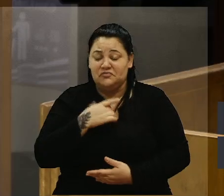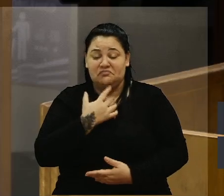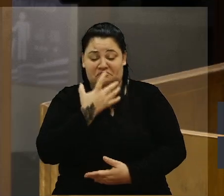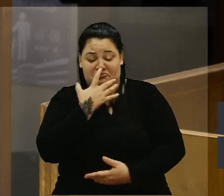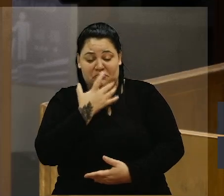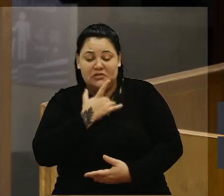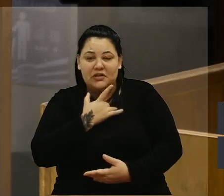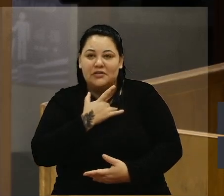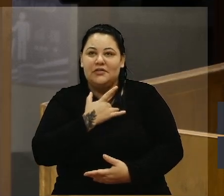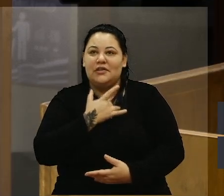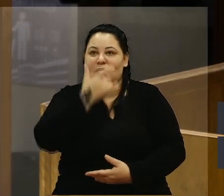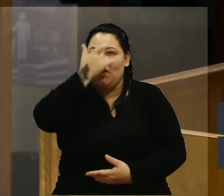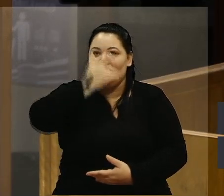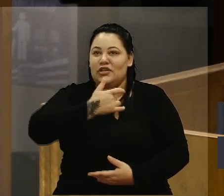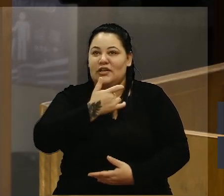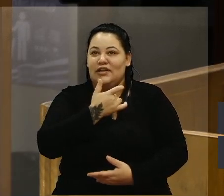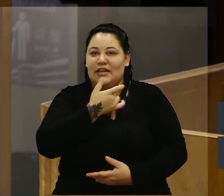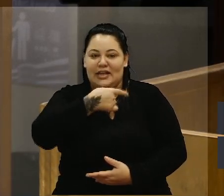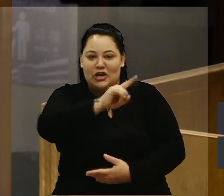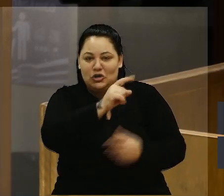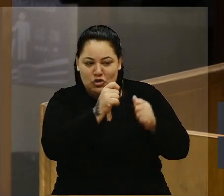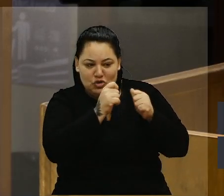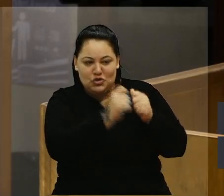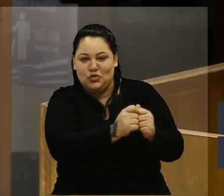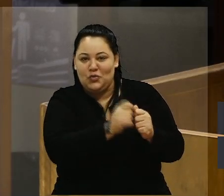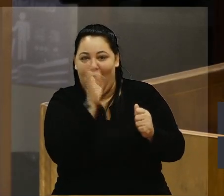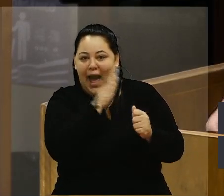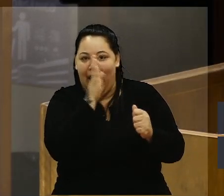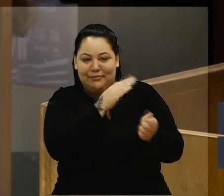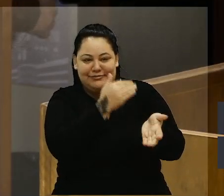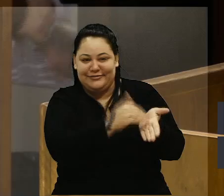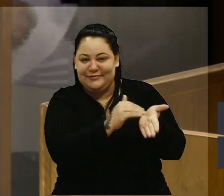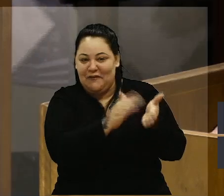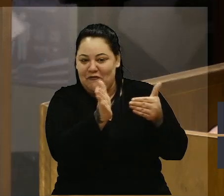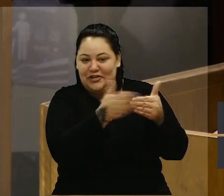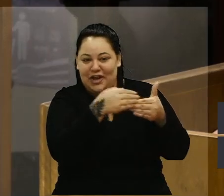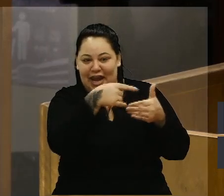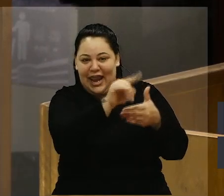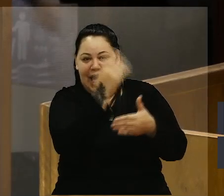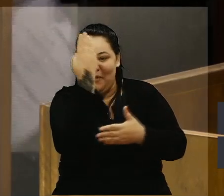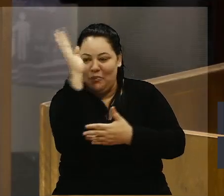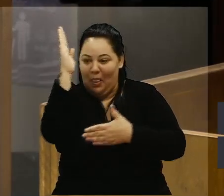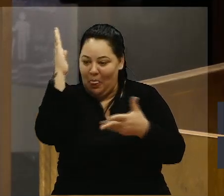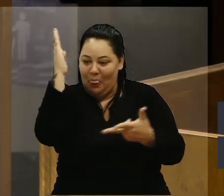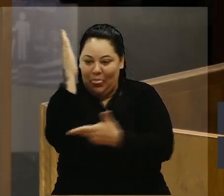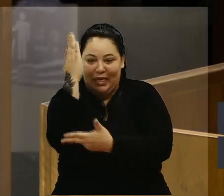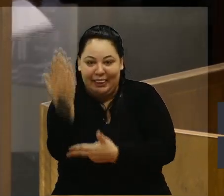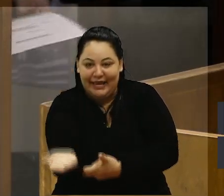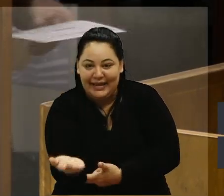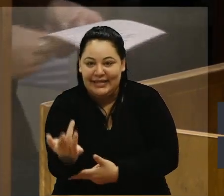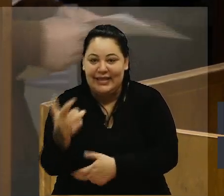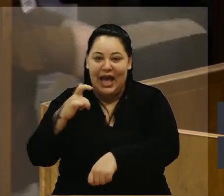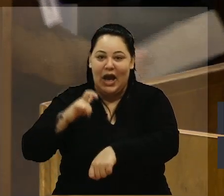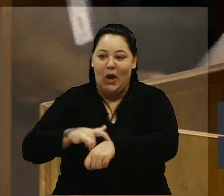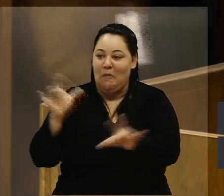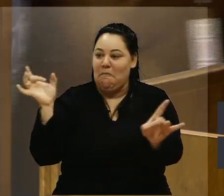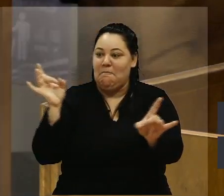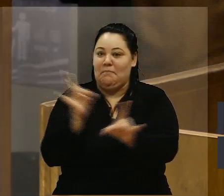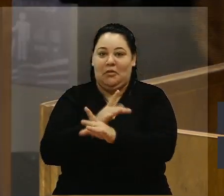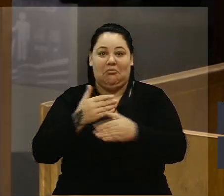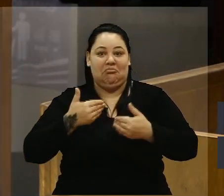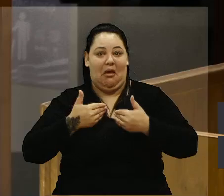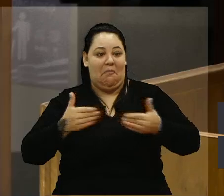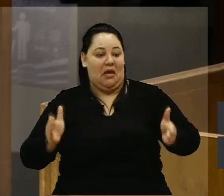fechar o gabinete, ia pegar o secretário Weber, ia lá e já ia derrubar a árvore ou os galhos na mesma hora, pelo tão de pronto que ele se